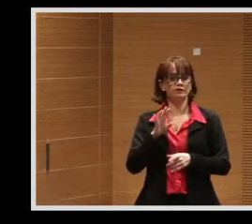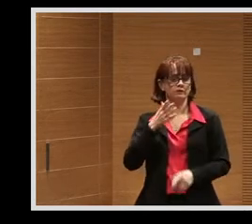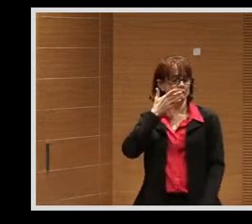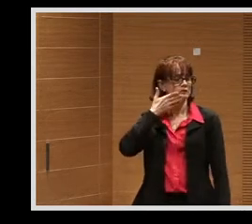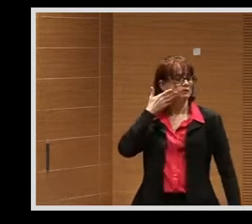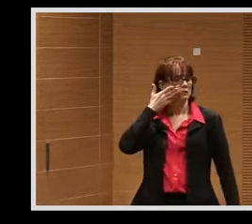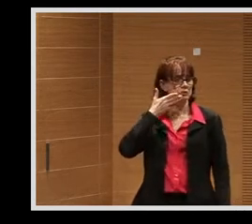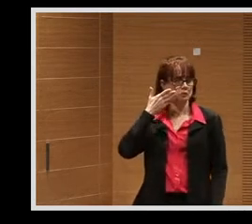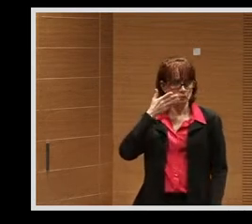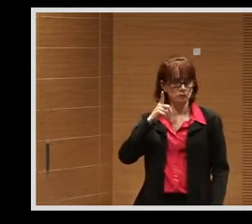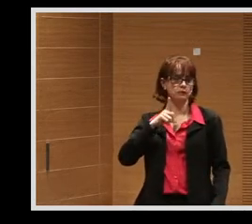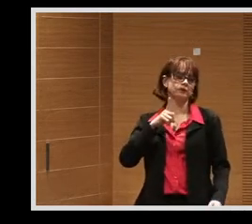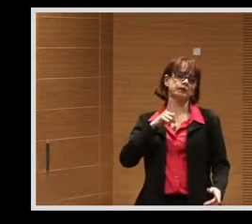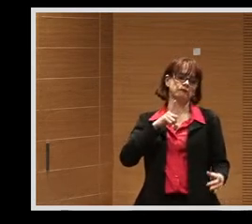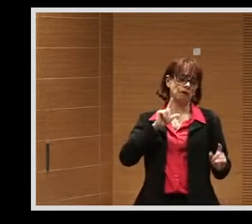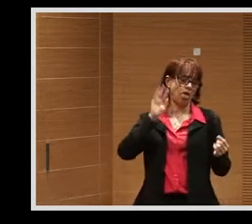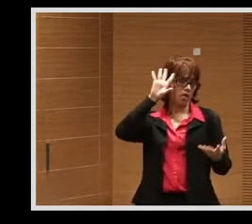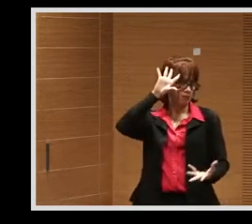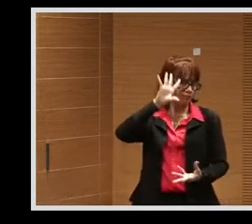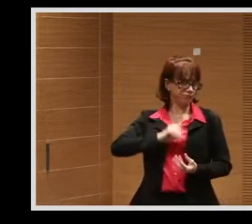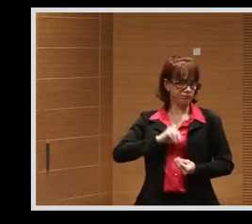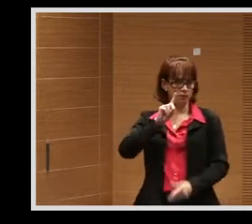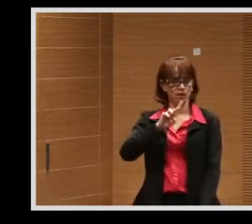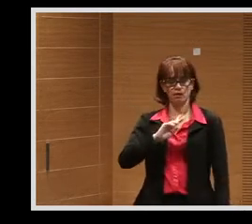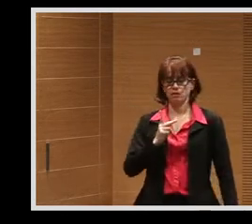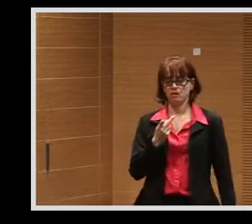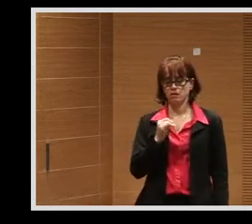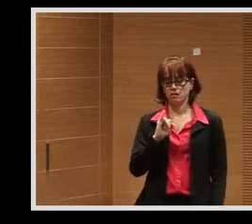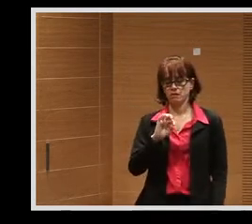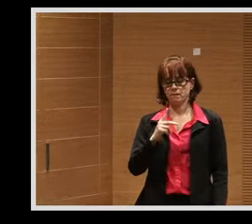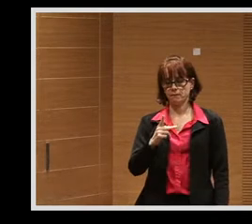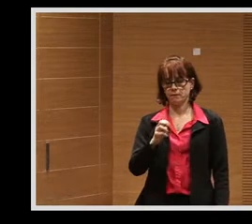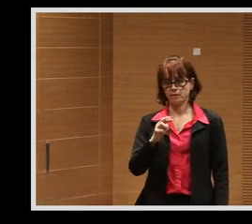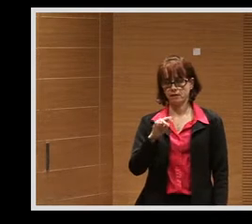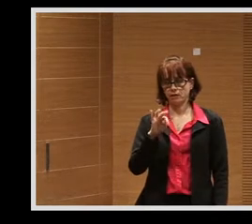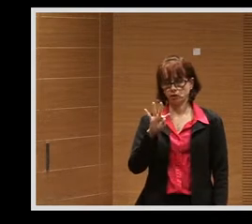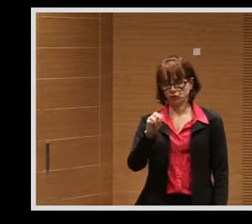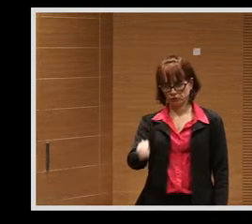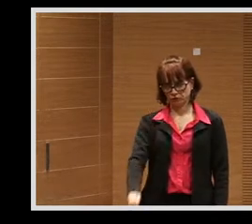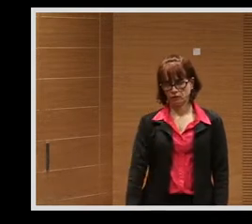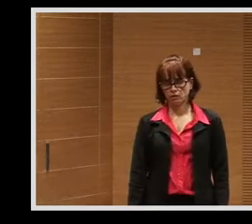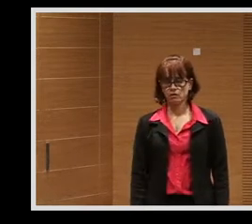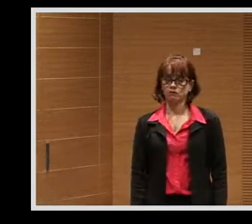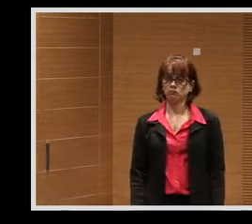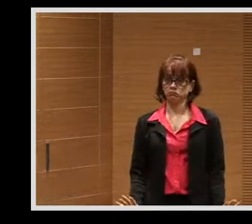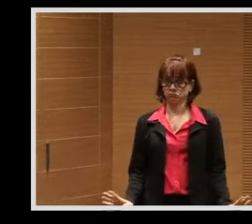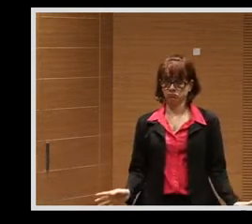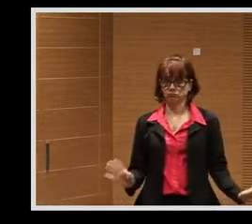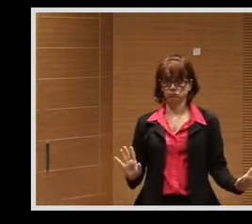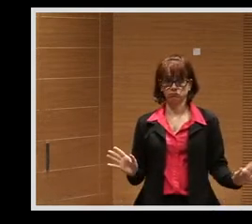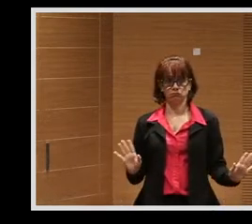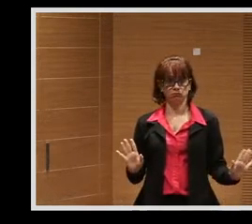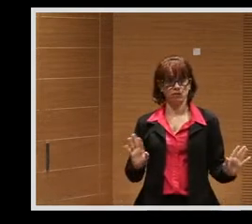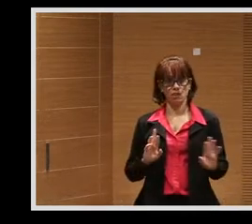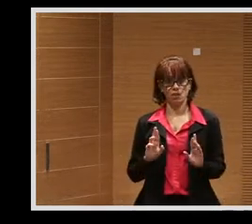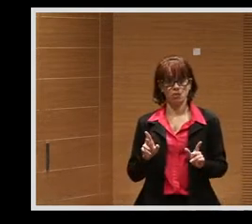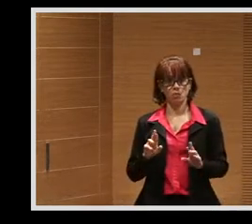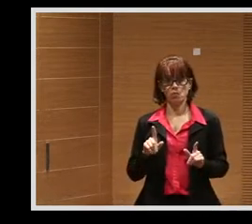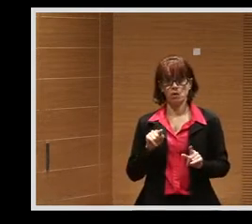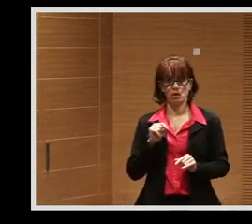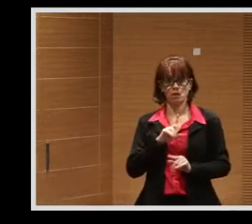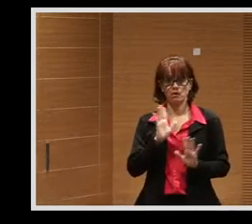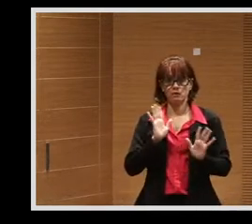hiperatividade. A gente pensaria, o discurso da hiperatividade capturou o discurso da educação. Não necessariamente